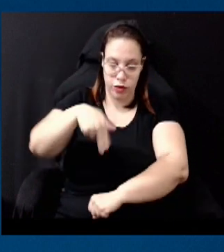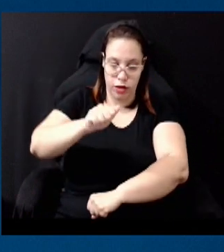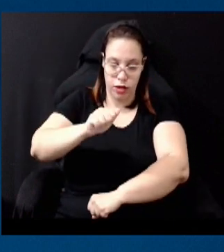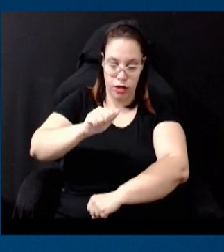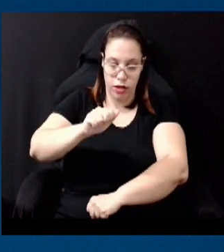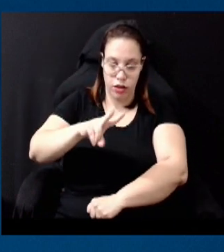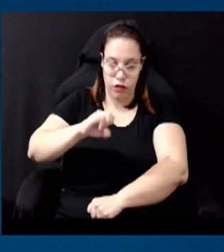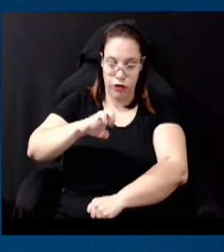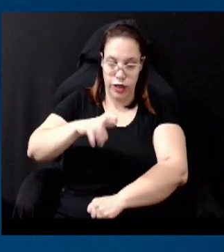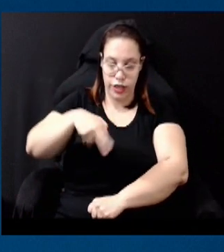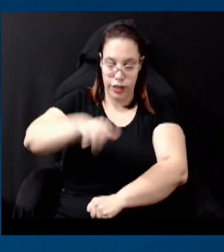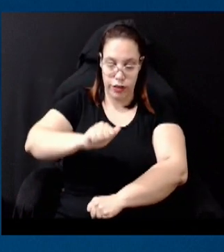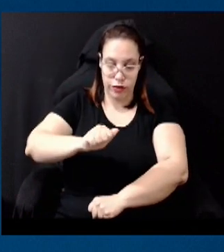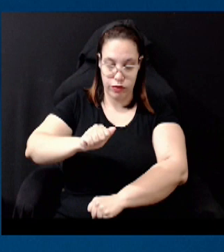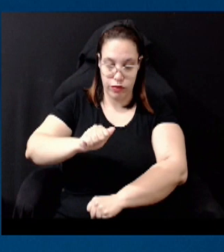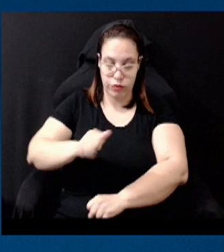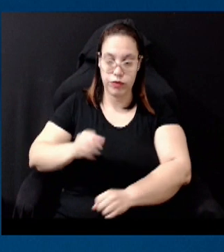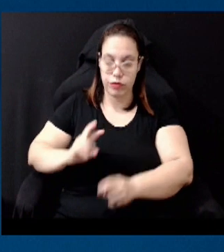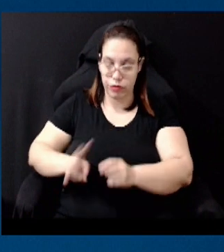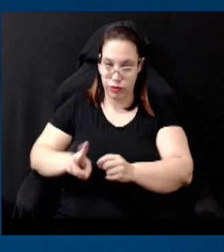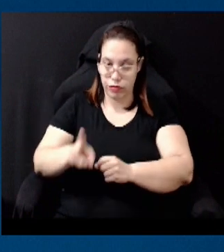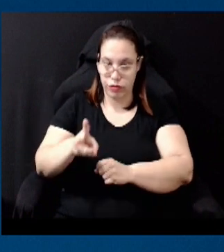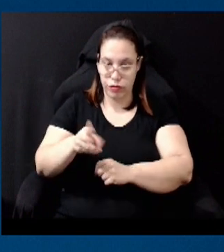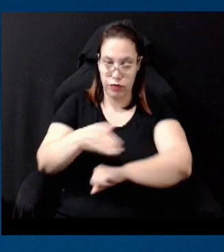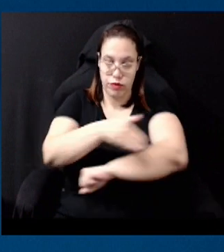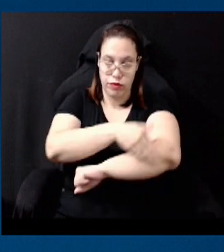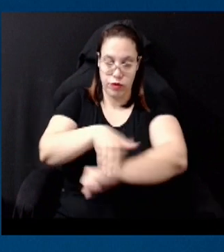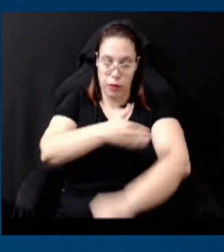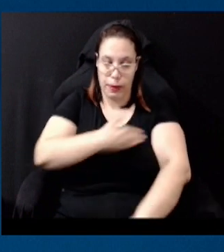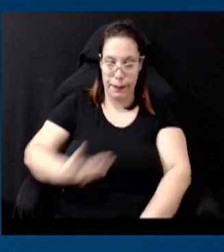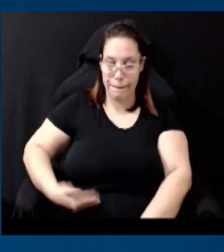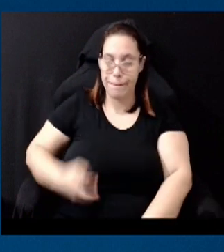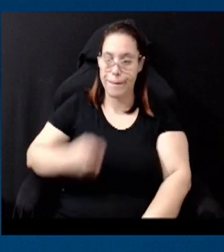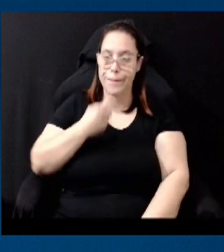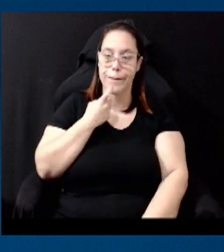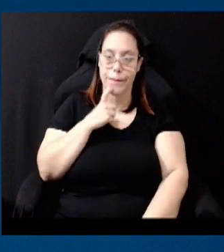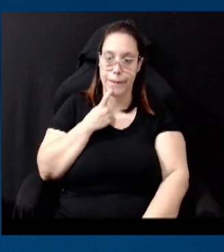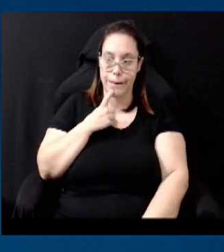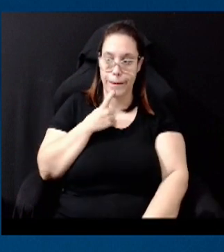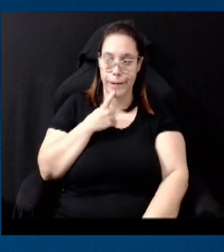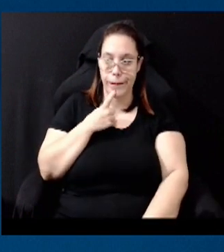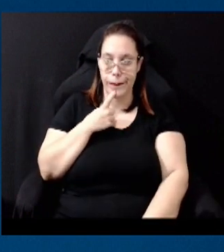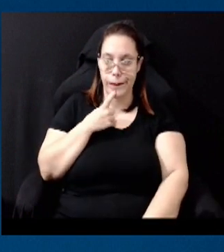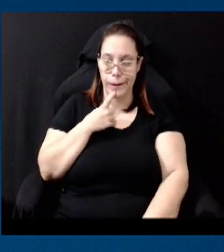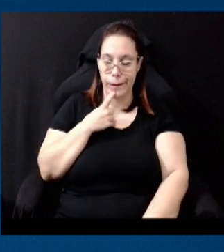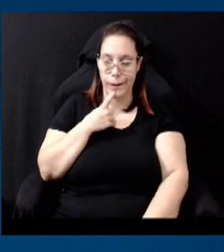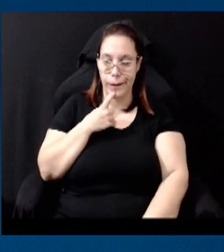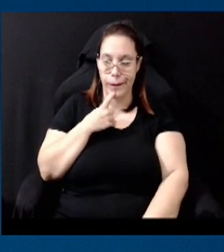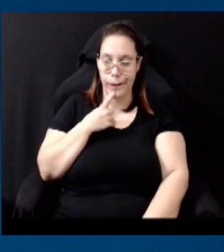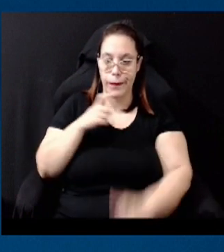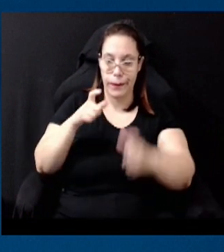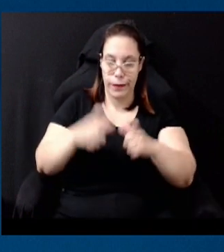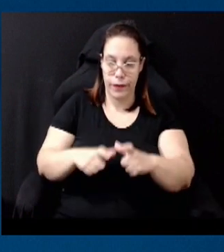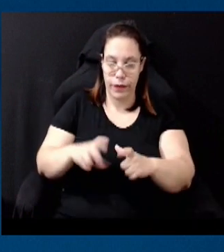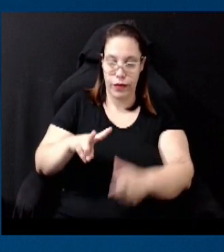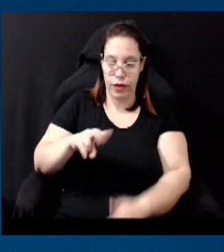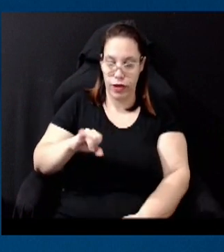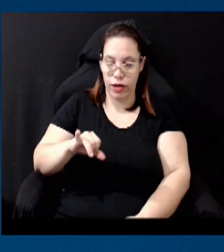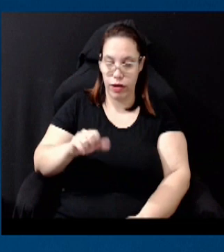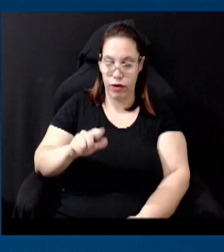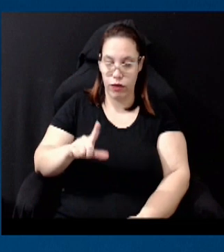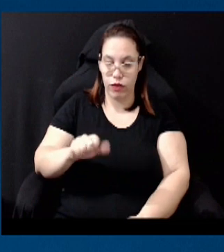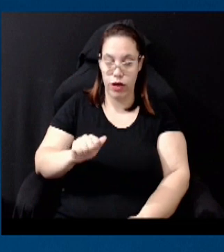em prolongamento, vias públicas no município de Campinas, que ficam no loteamento Ville Sainte-Anne.